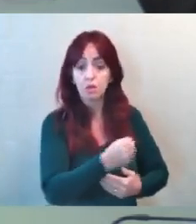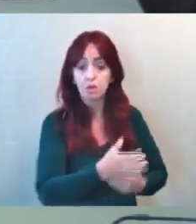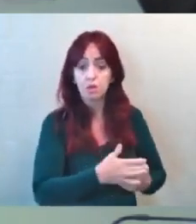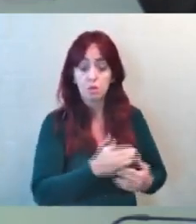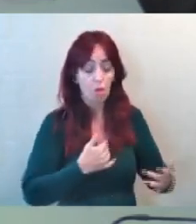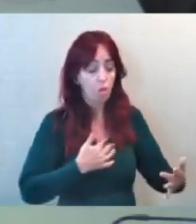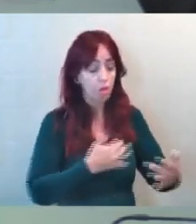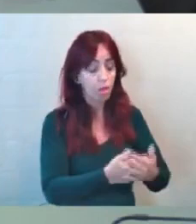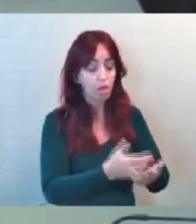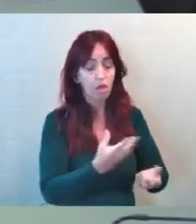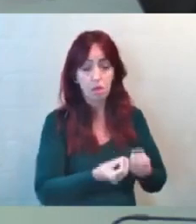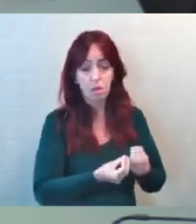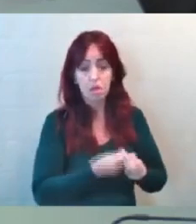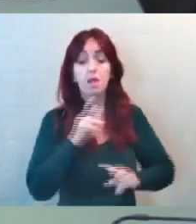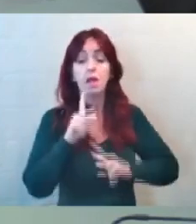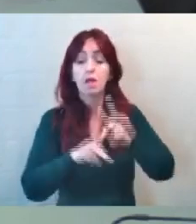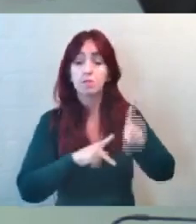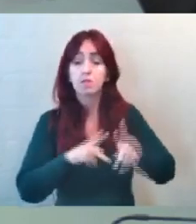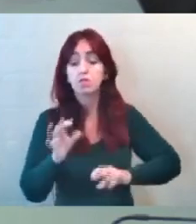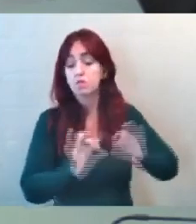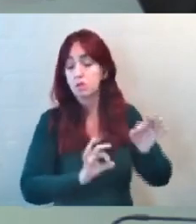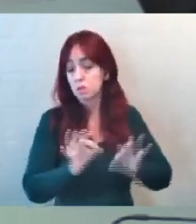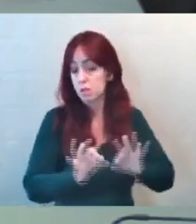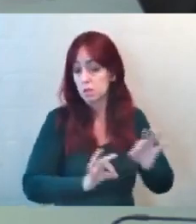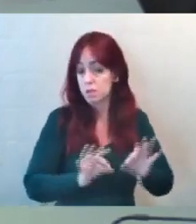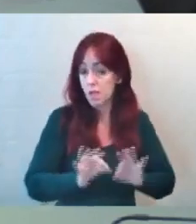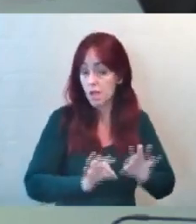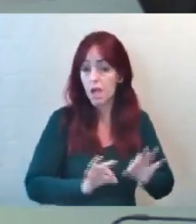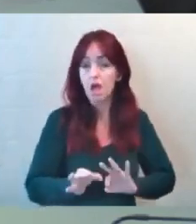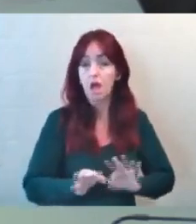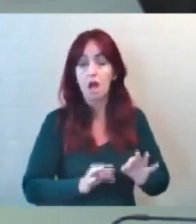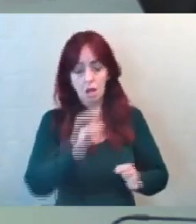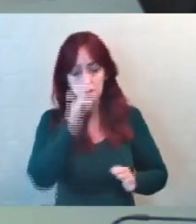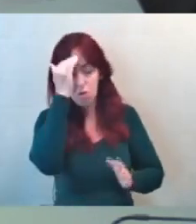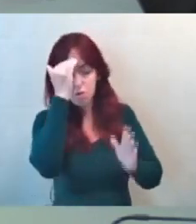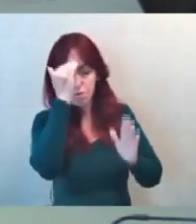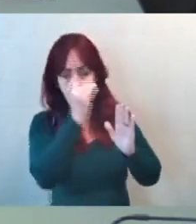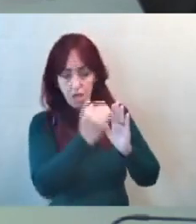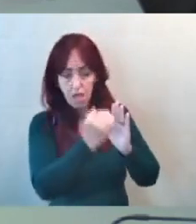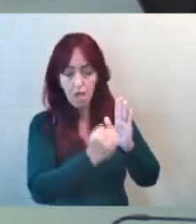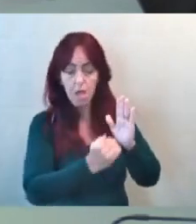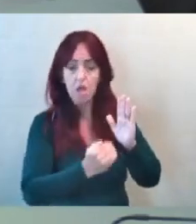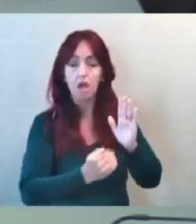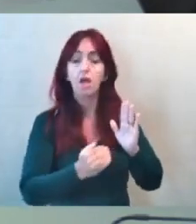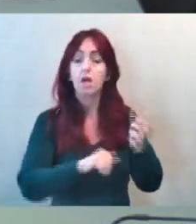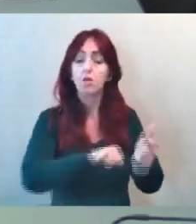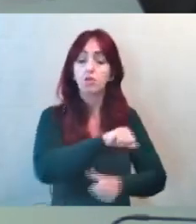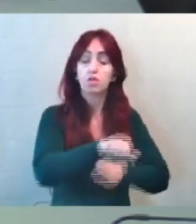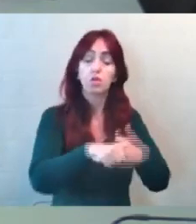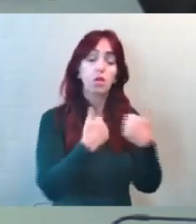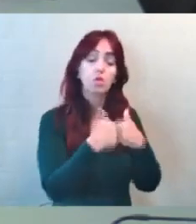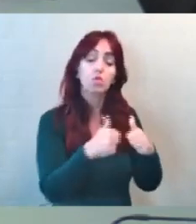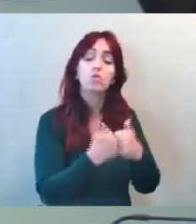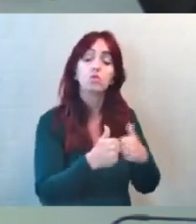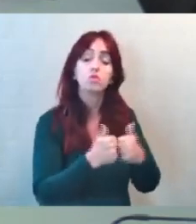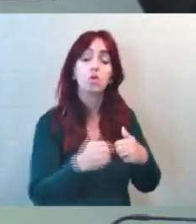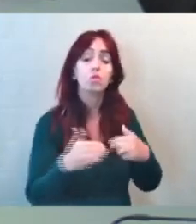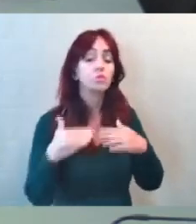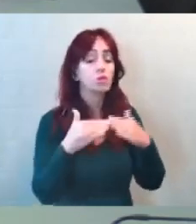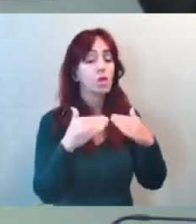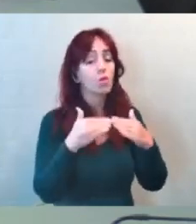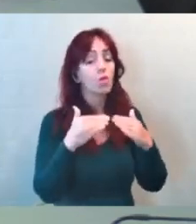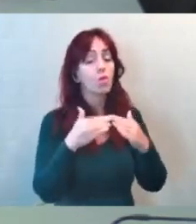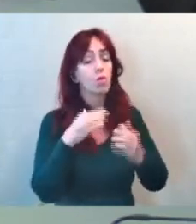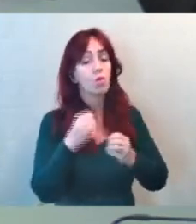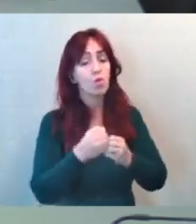provisionaram e que fizeram o para casa de ir renovando a frota de acordo com o estado